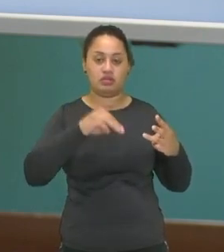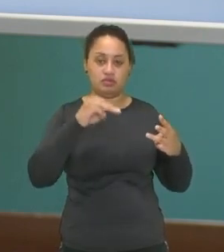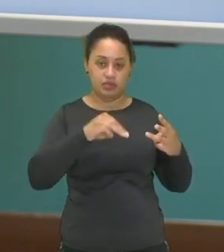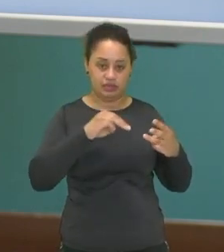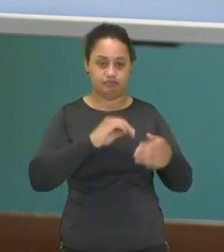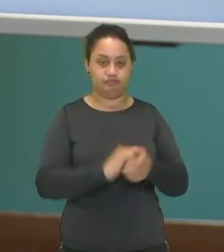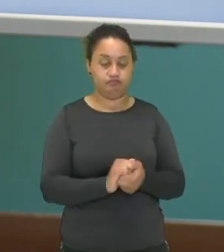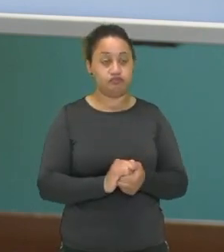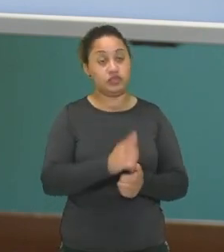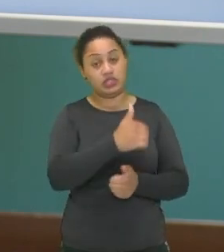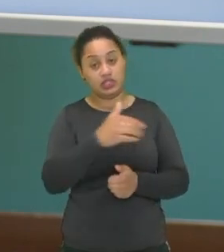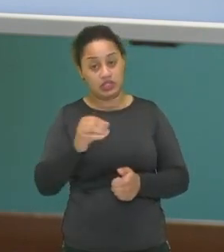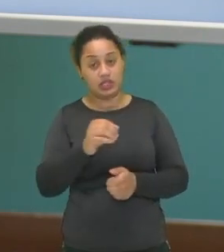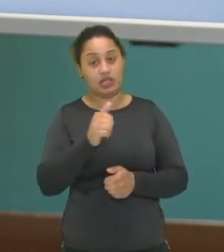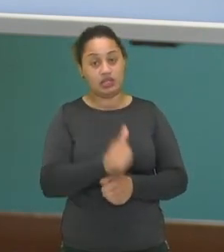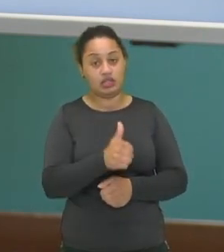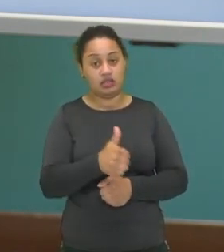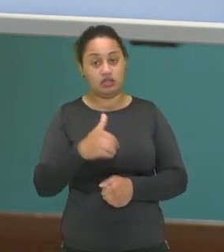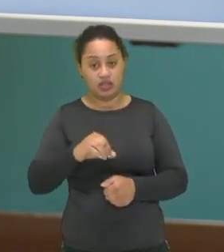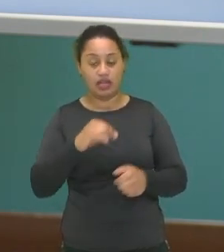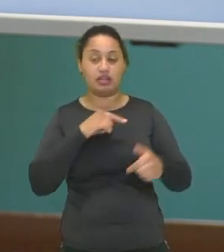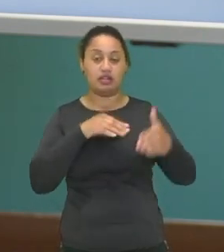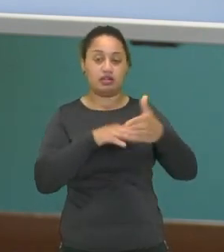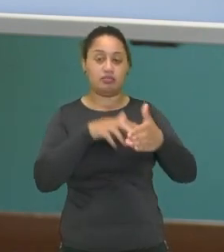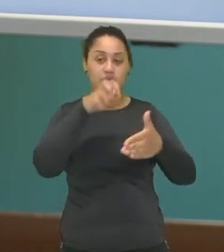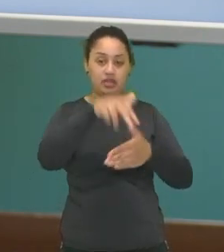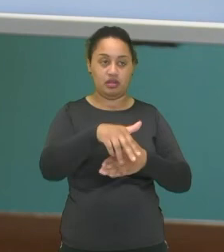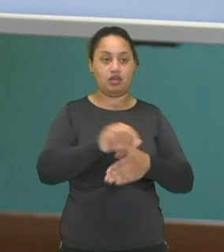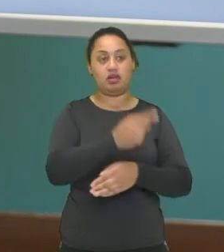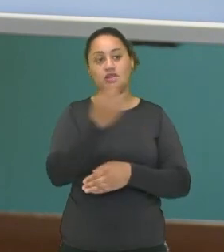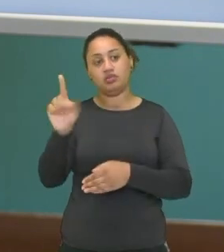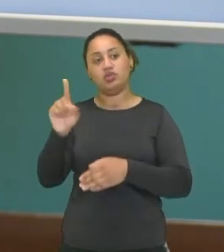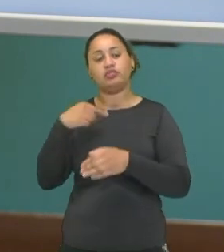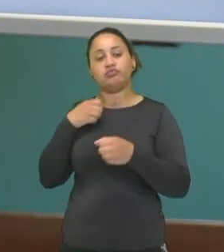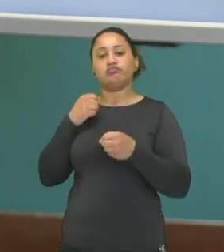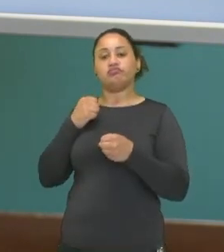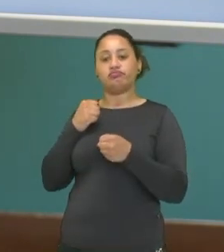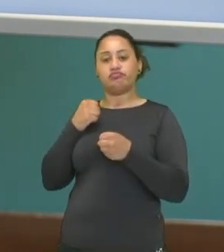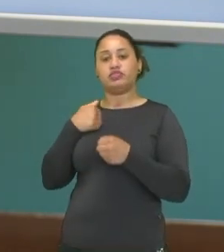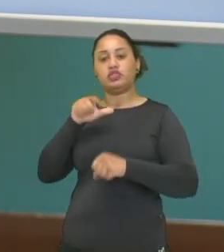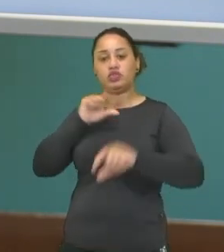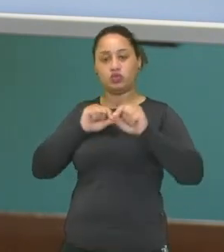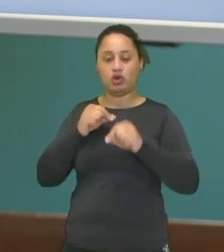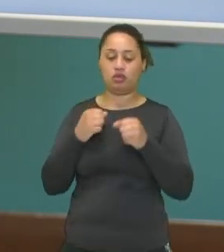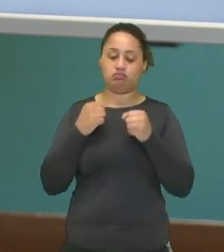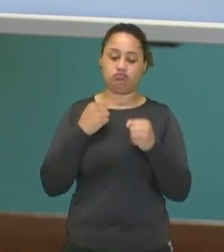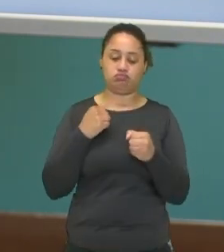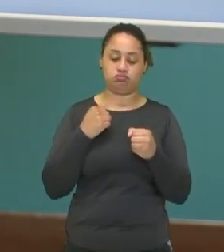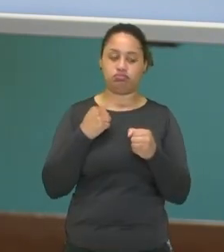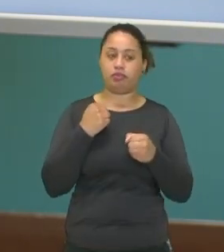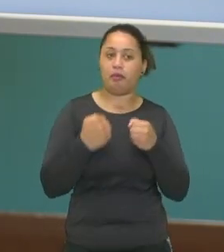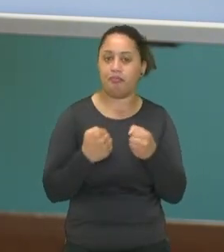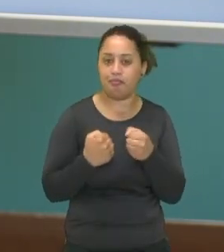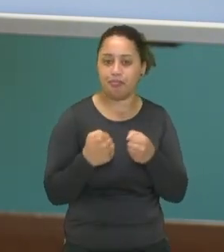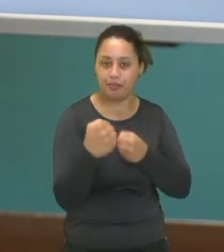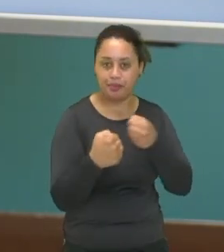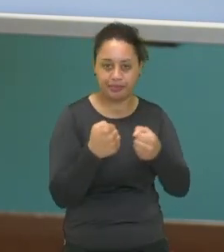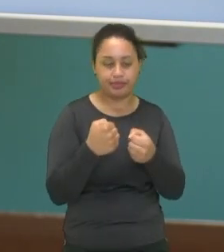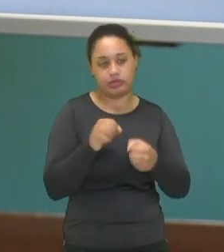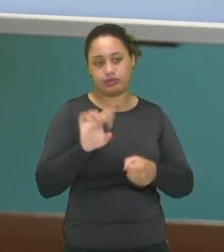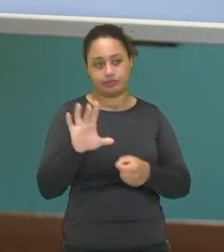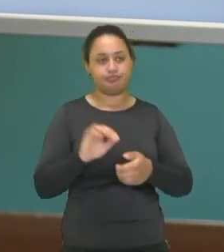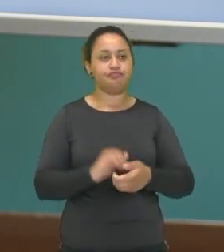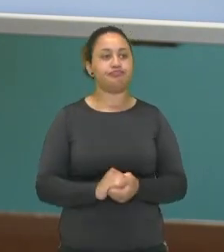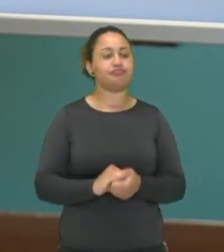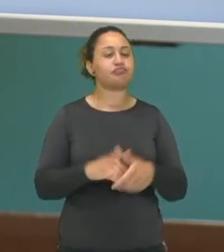com barreiras, tá? E nas outras demais provas, eles vão optar pela saída alta, ok?